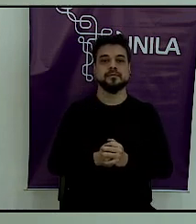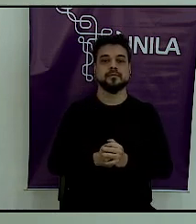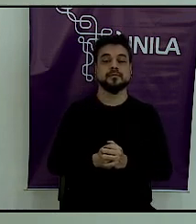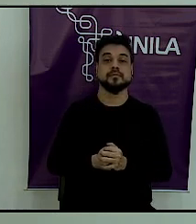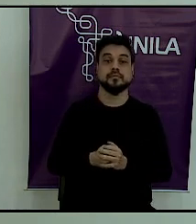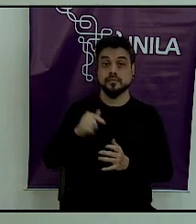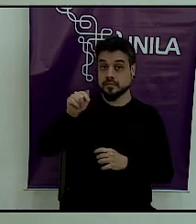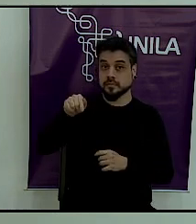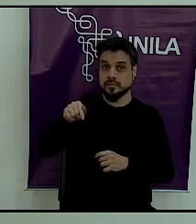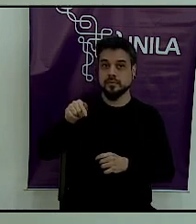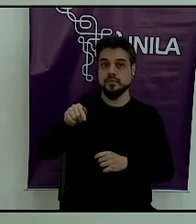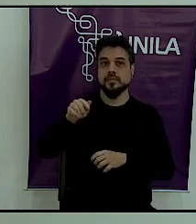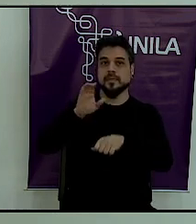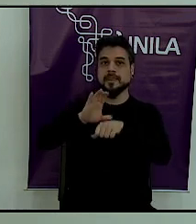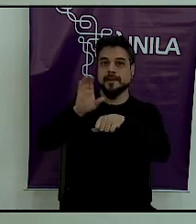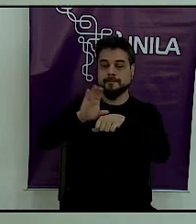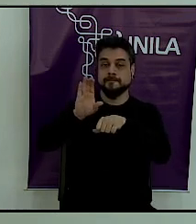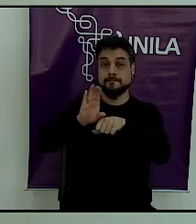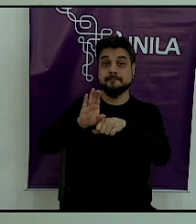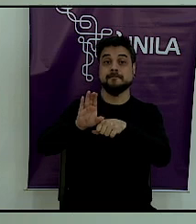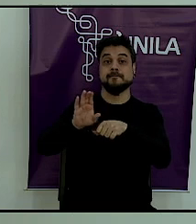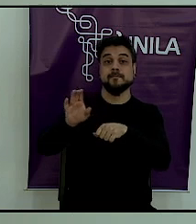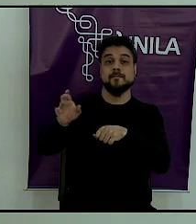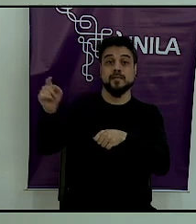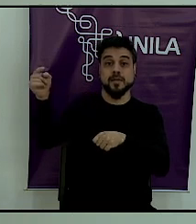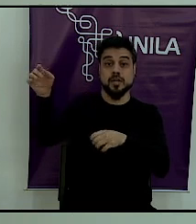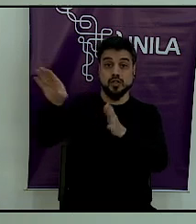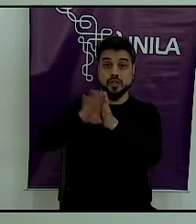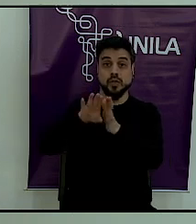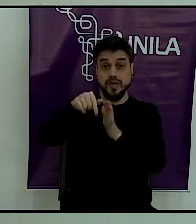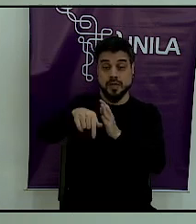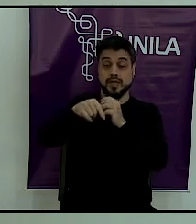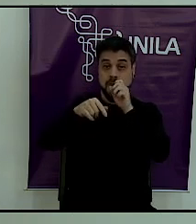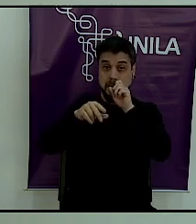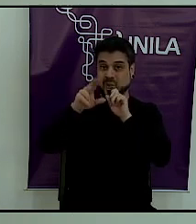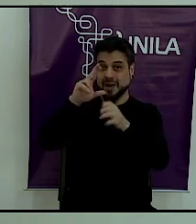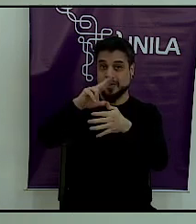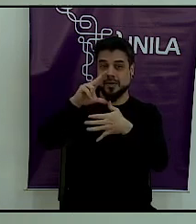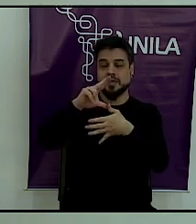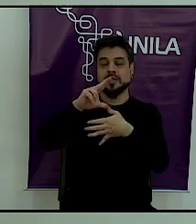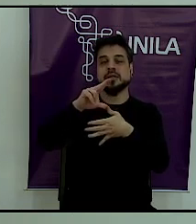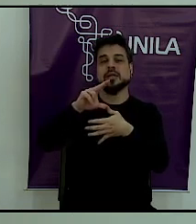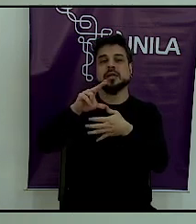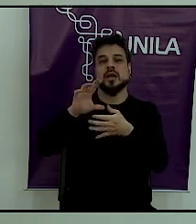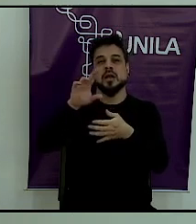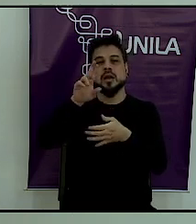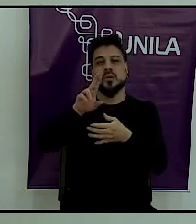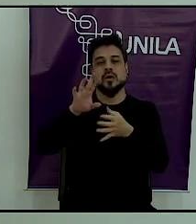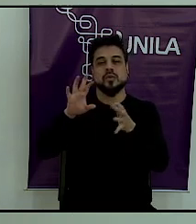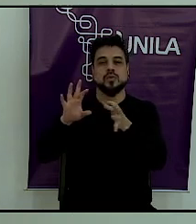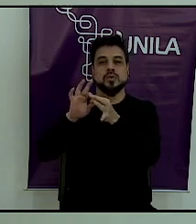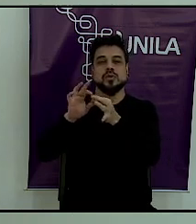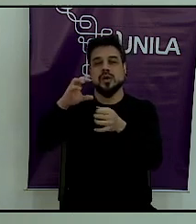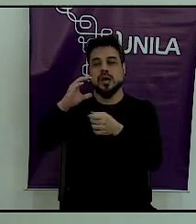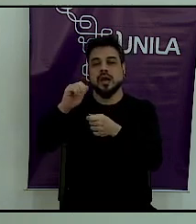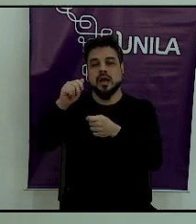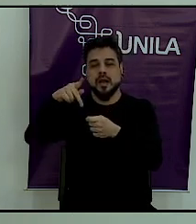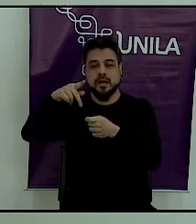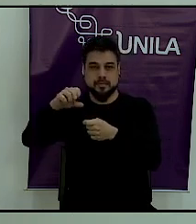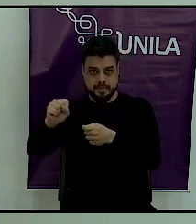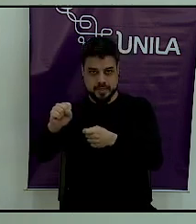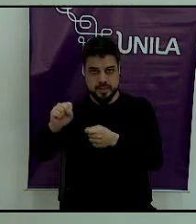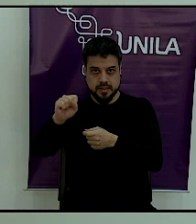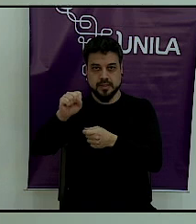Esse curso, ele chega à UNILA por meio do PARFOR, que é um programa da CAPES, né, do MEC e da CAPES,